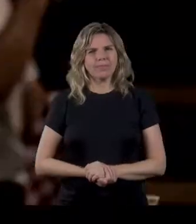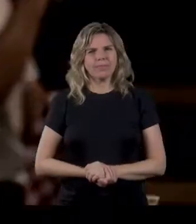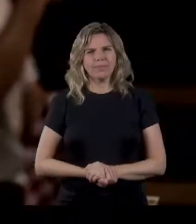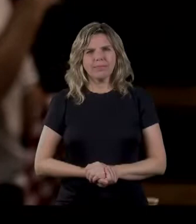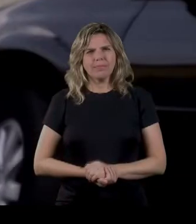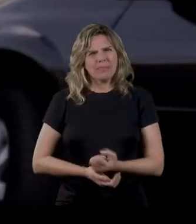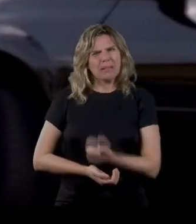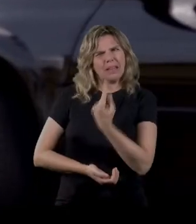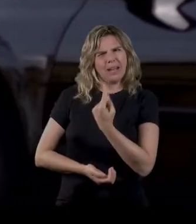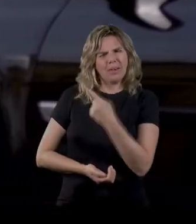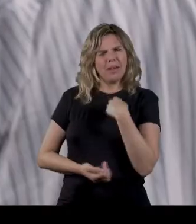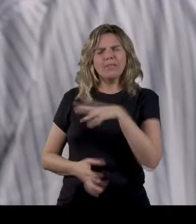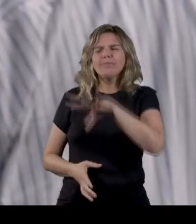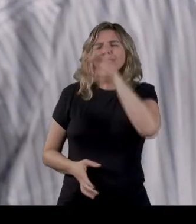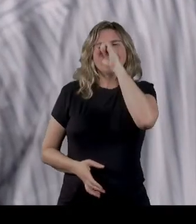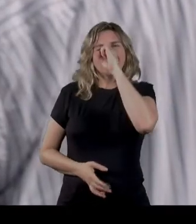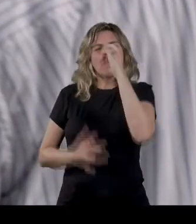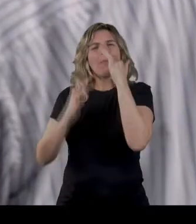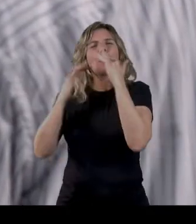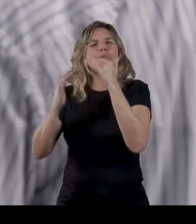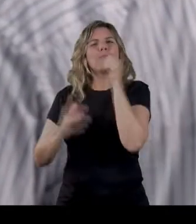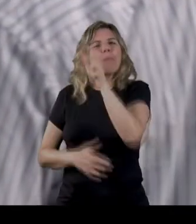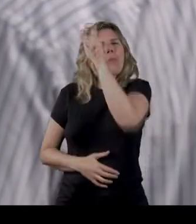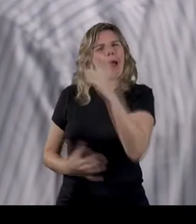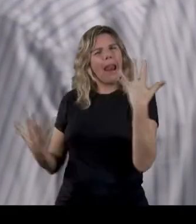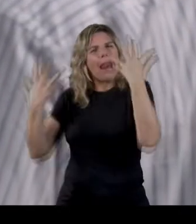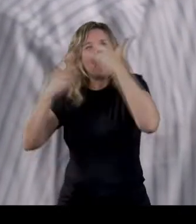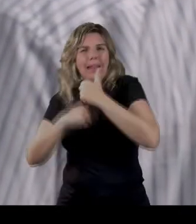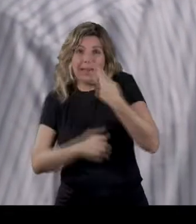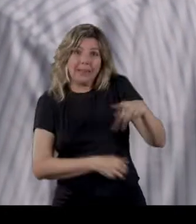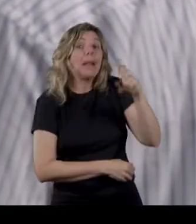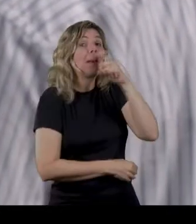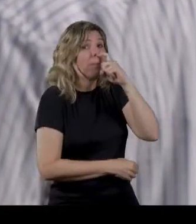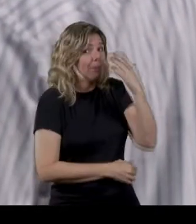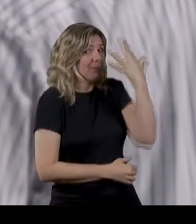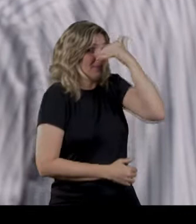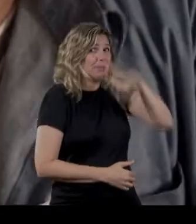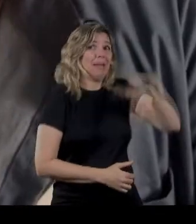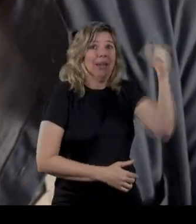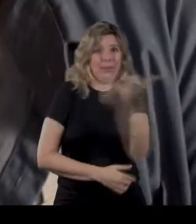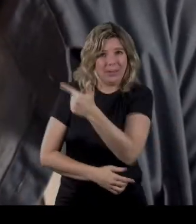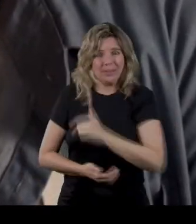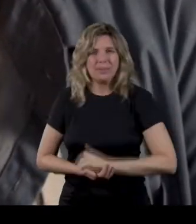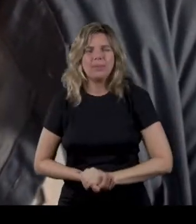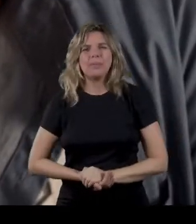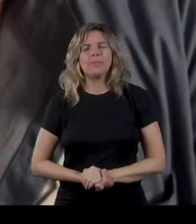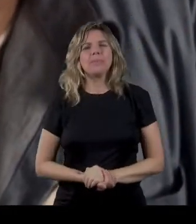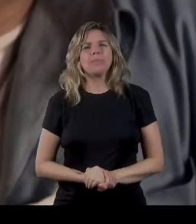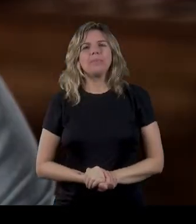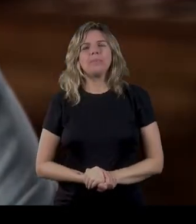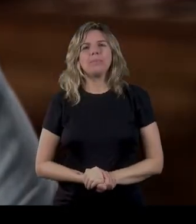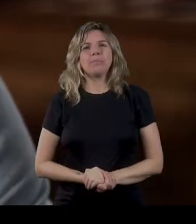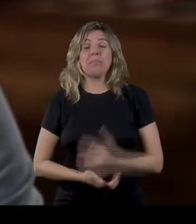no estádio. É impressão minha ou tô sentindo o perfume de uma garota belíssima, filha de um pai mais bonito aí? A jovem abraça o pizzaiolo que a beija